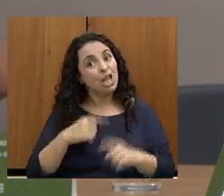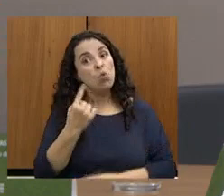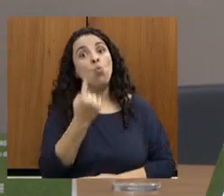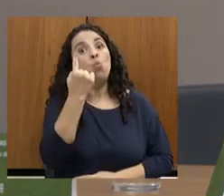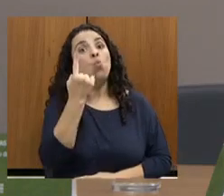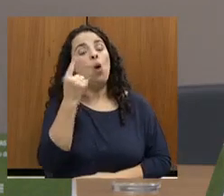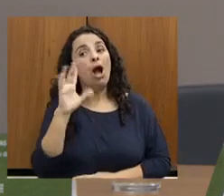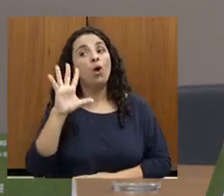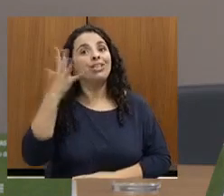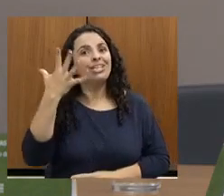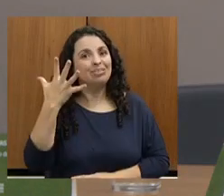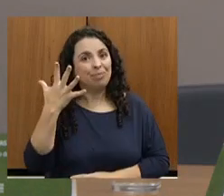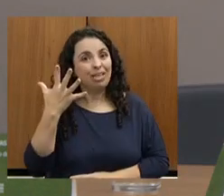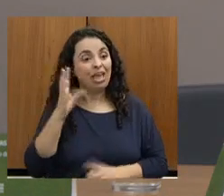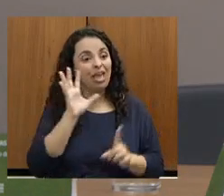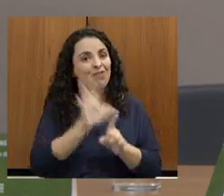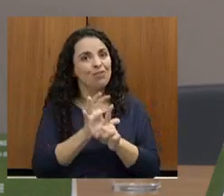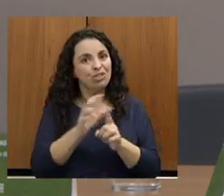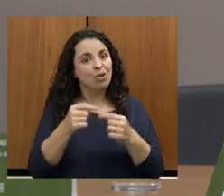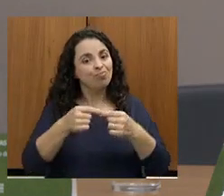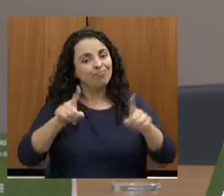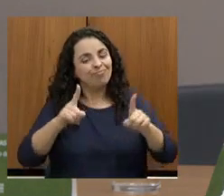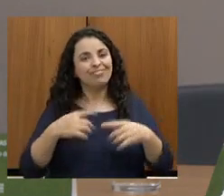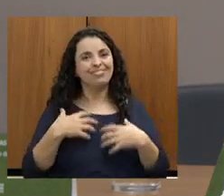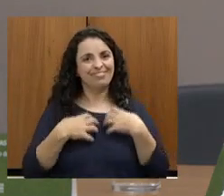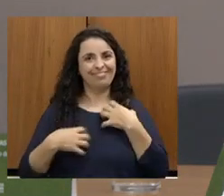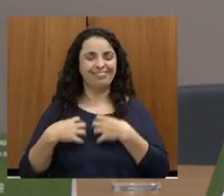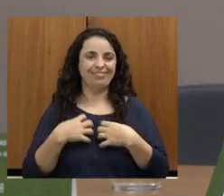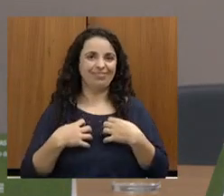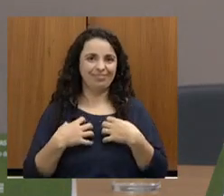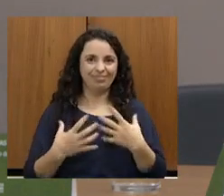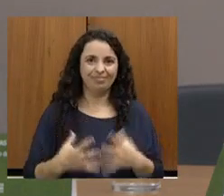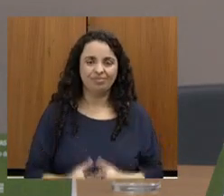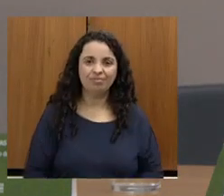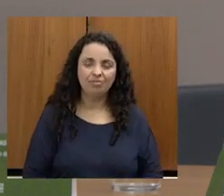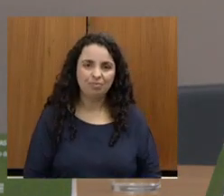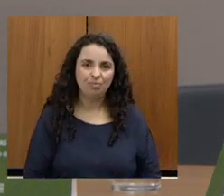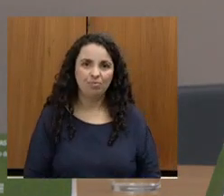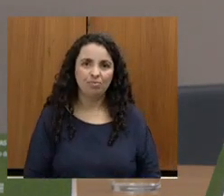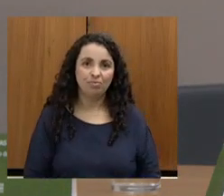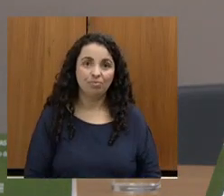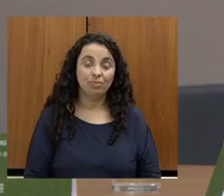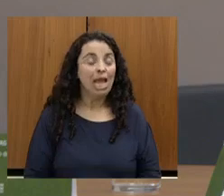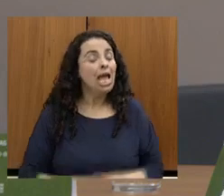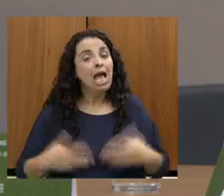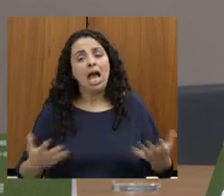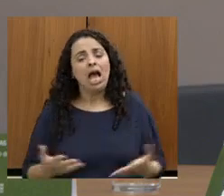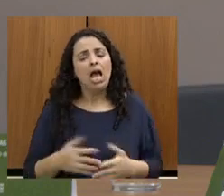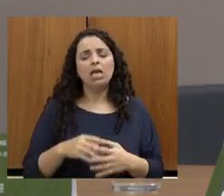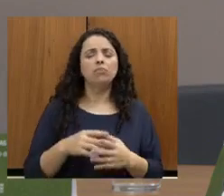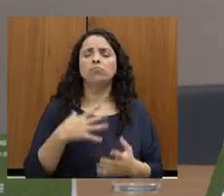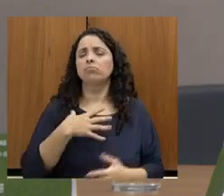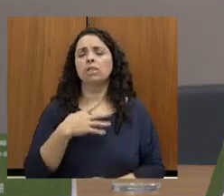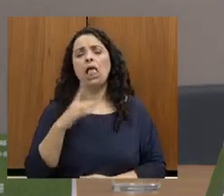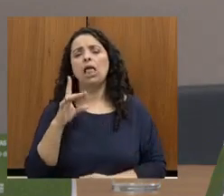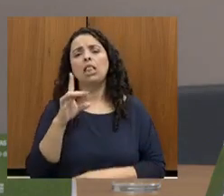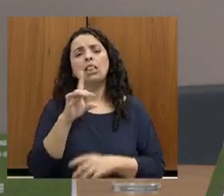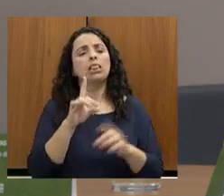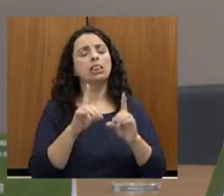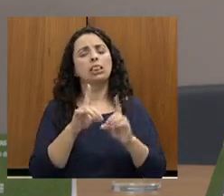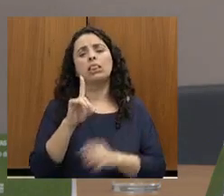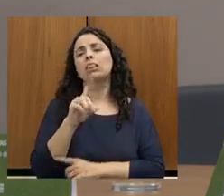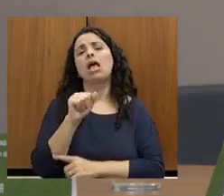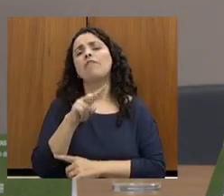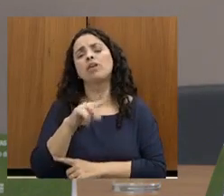a aula transcorre normalmente, o Davi dorme para não entrar em crise e permanece durante todo o horário. E no seguinte também.